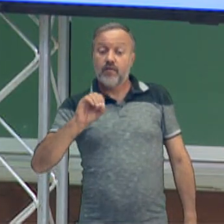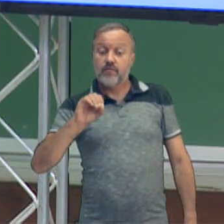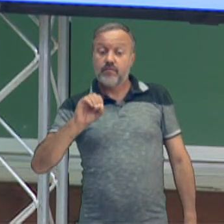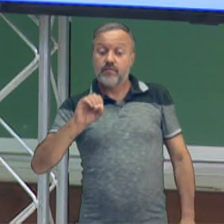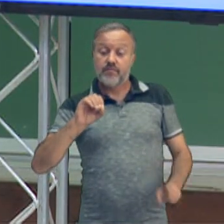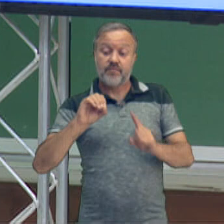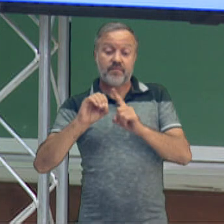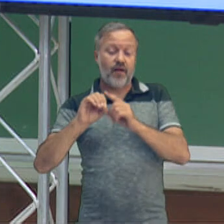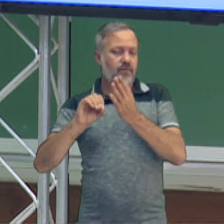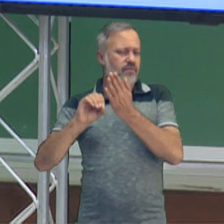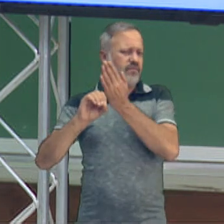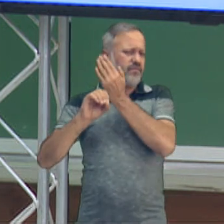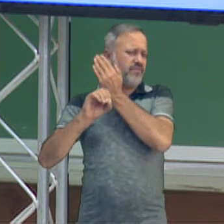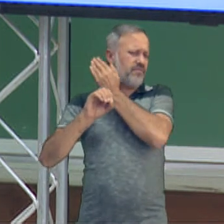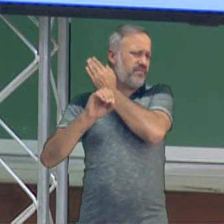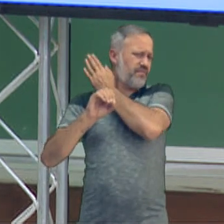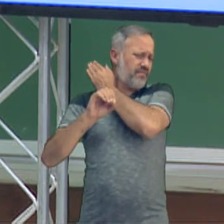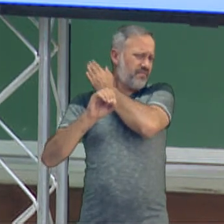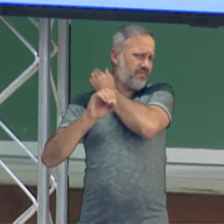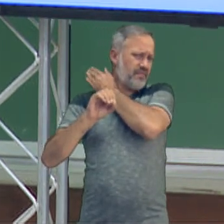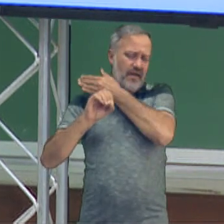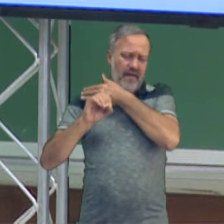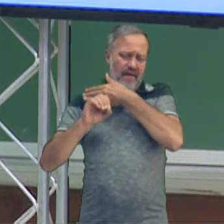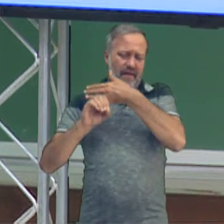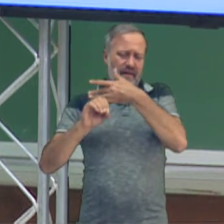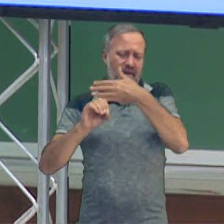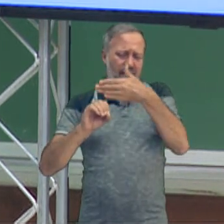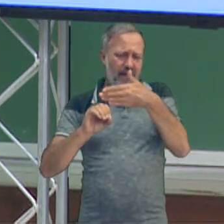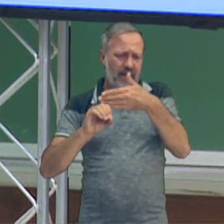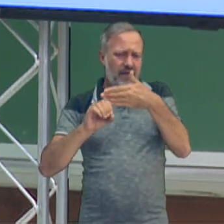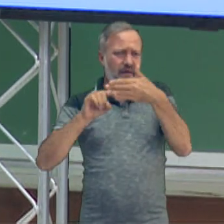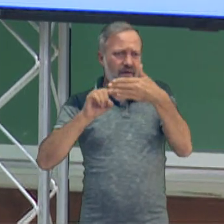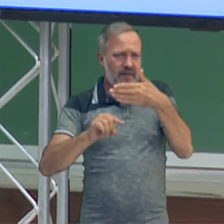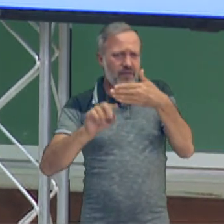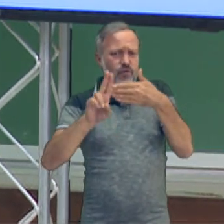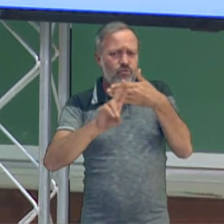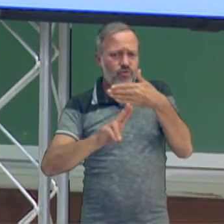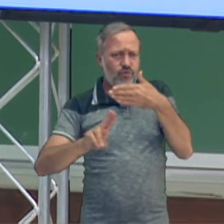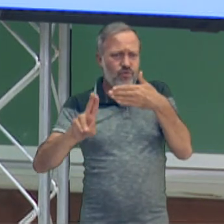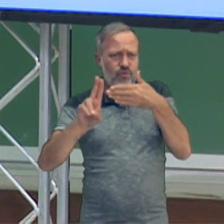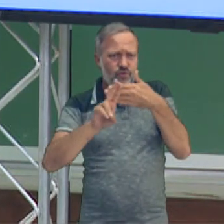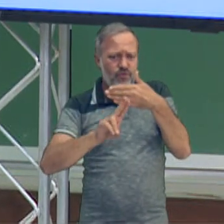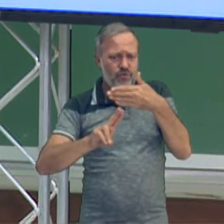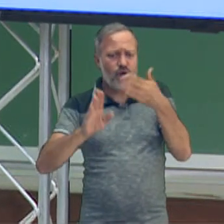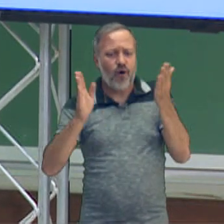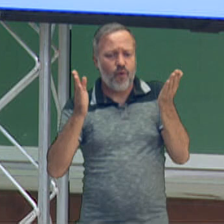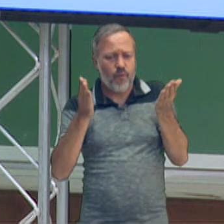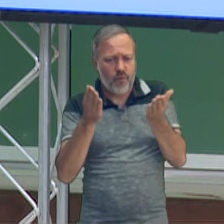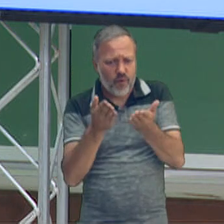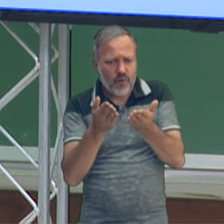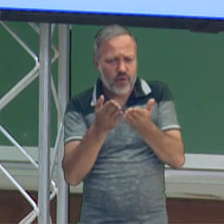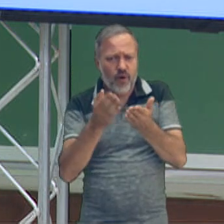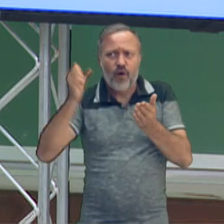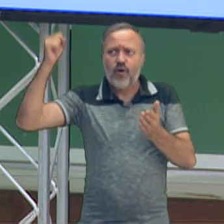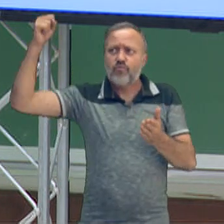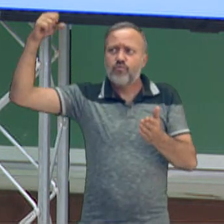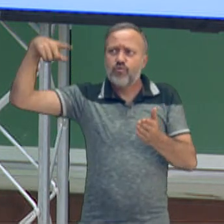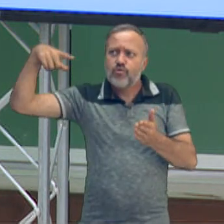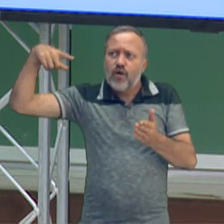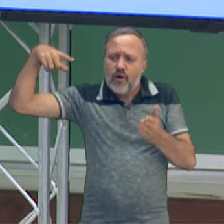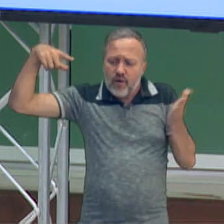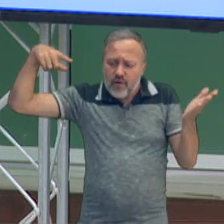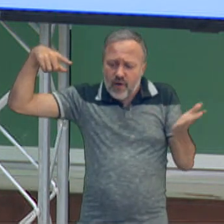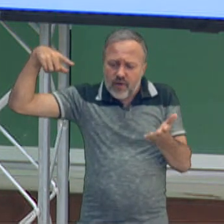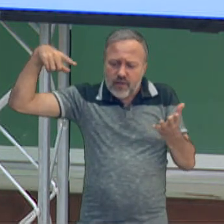modelo geocêntrico, ou seja, Terra no centro do universo, e passou para o modelo heliocêntrico, o Sol no centro e a